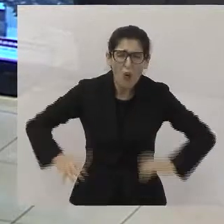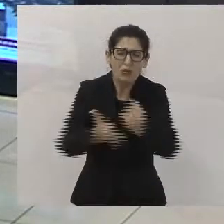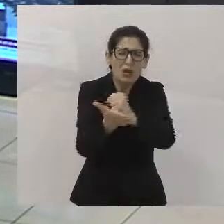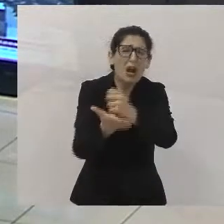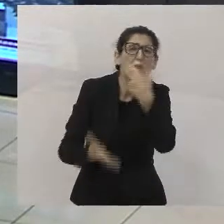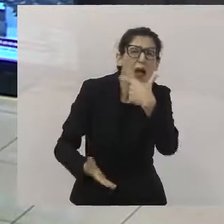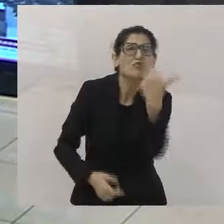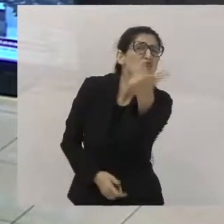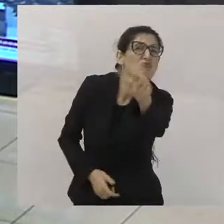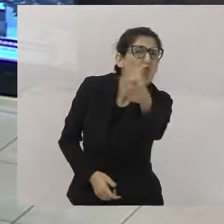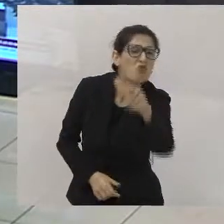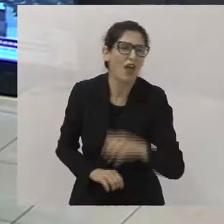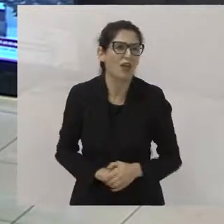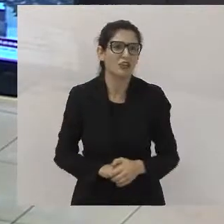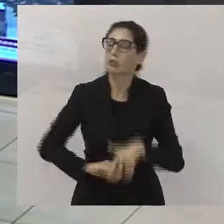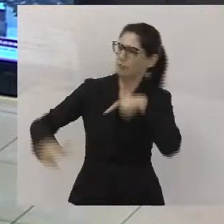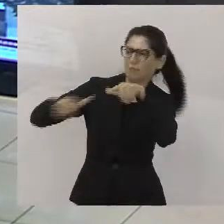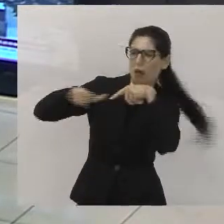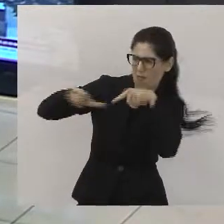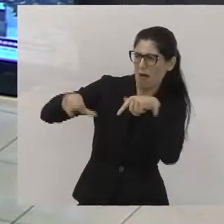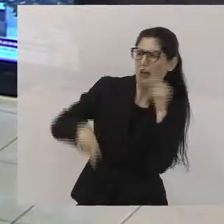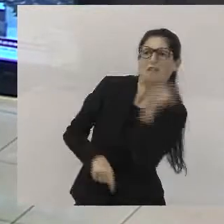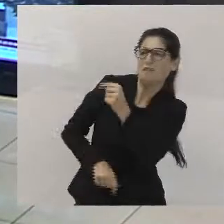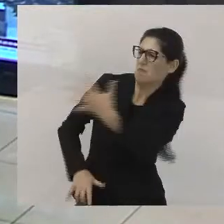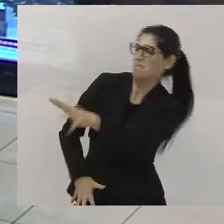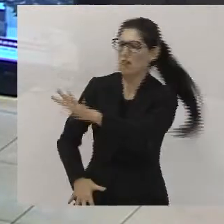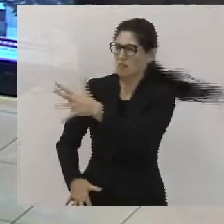não vai mais jogar